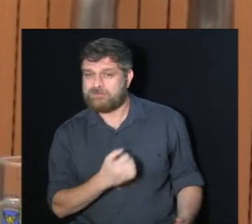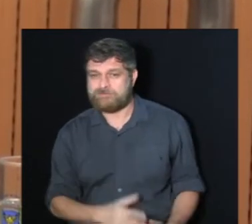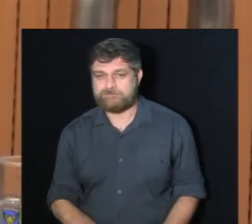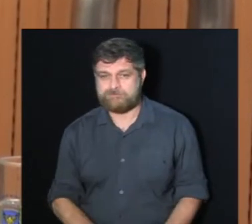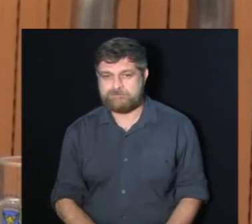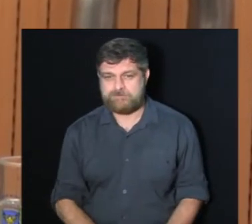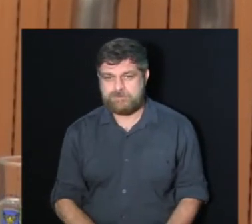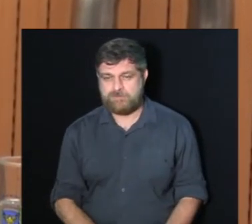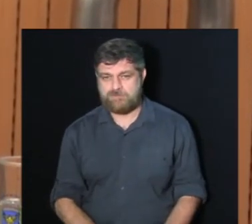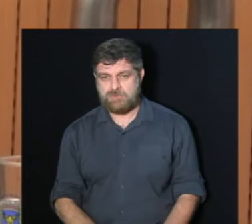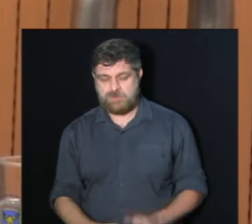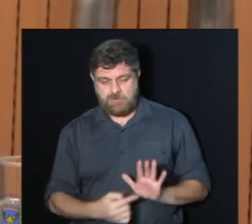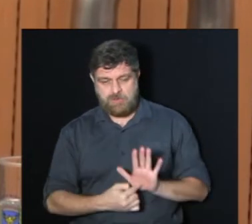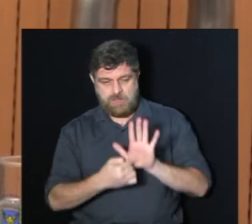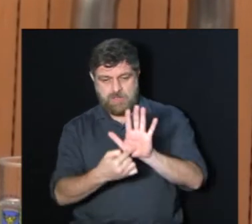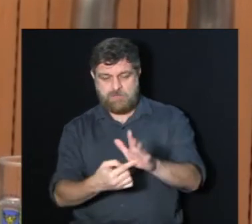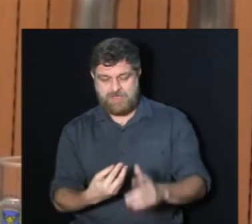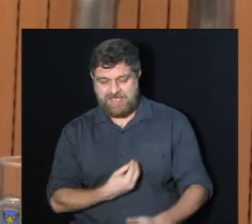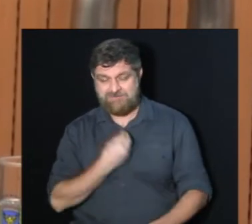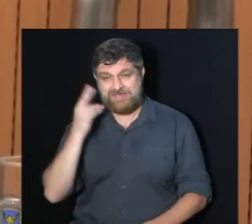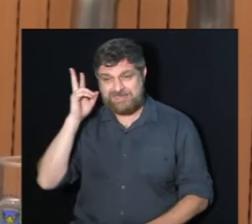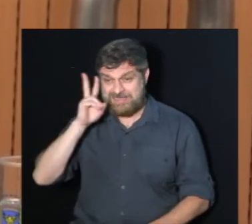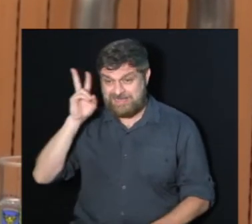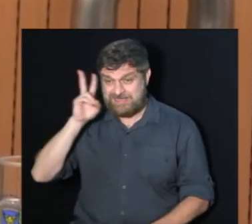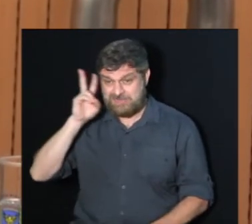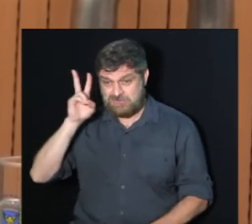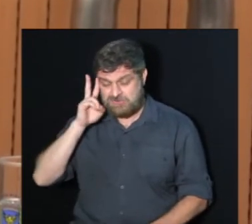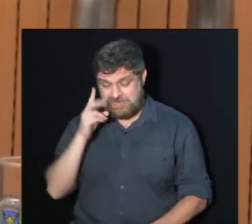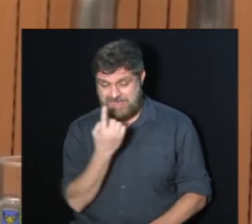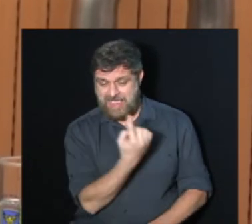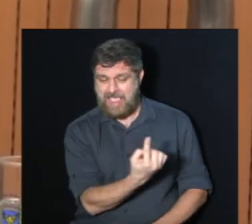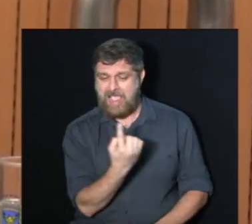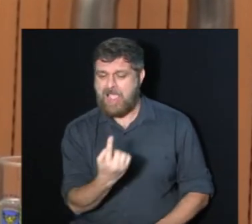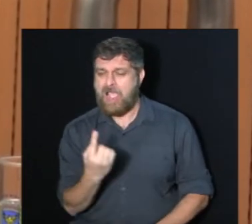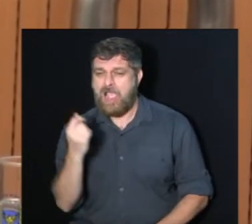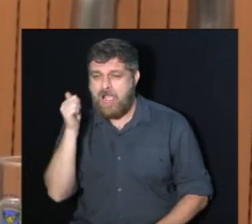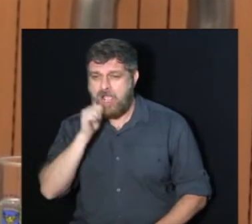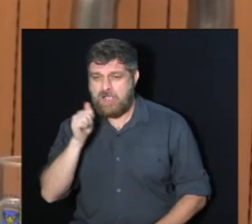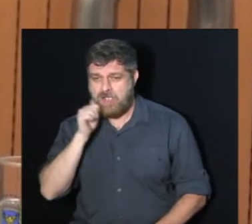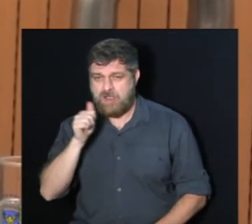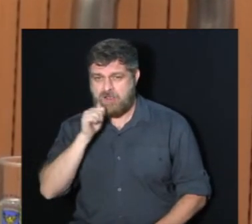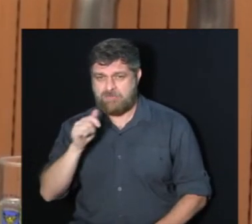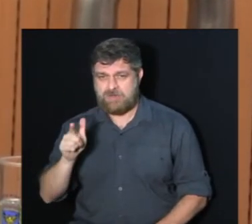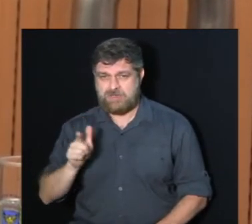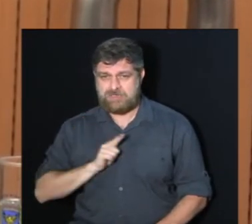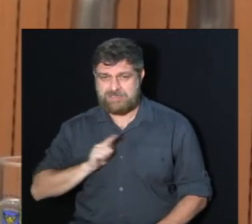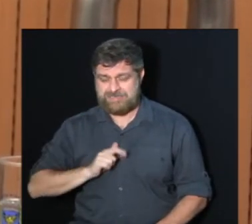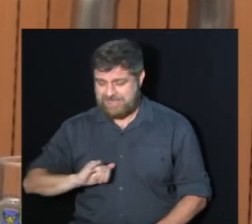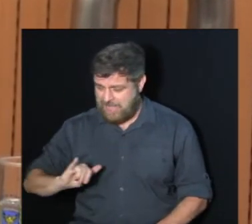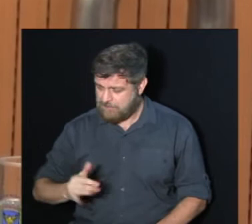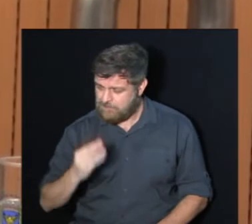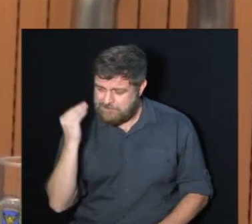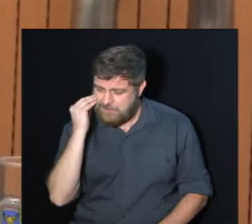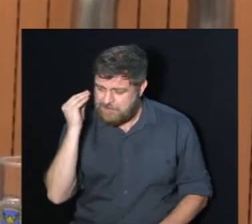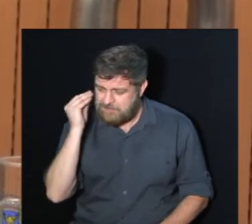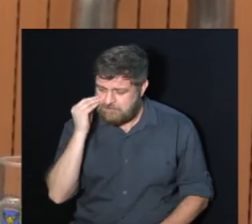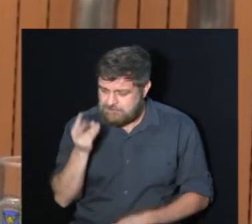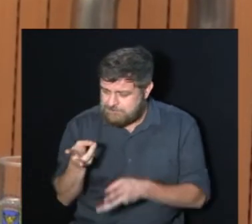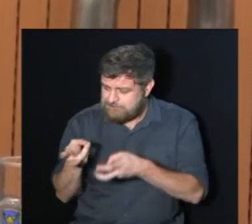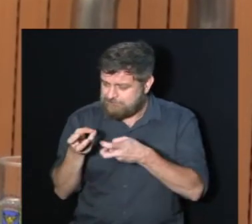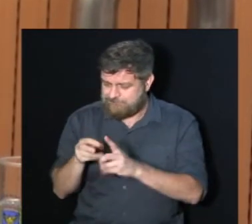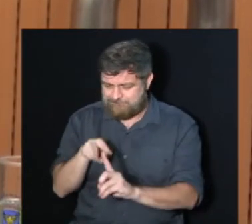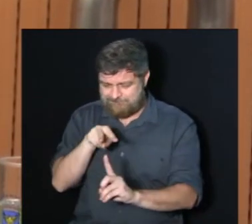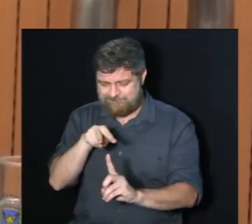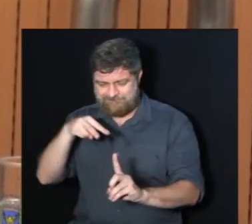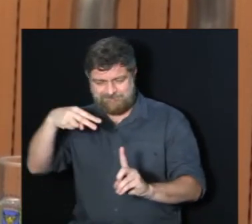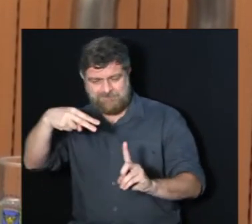ao retratar a história de vida dessas mulheres, traz uma oportunidade de identificar e reconhecer